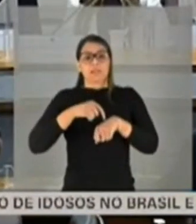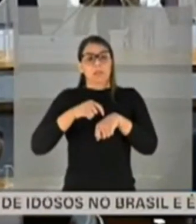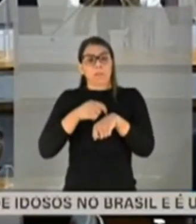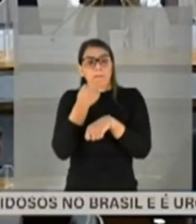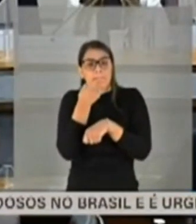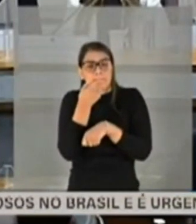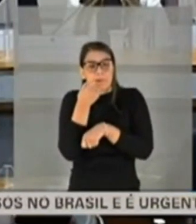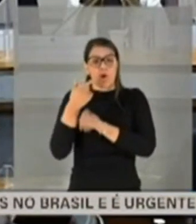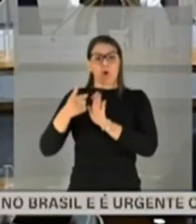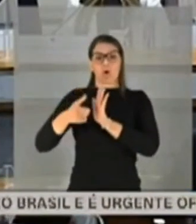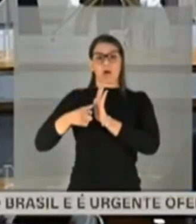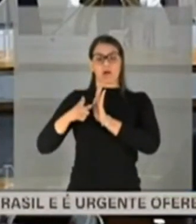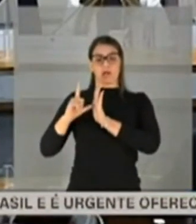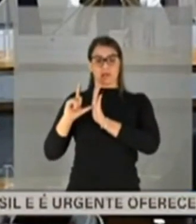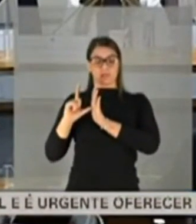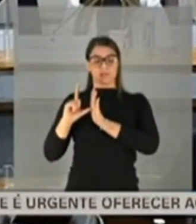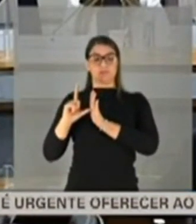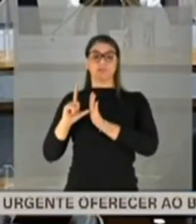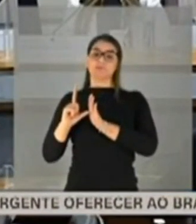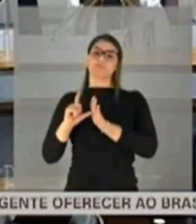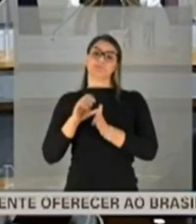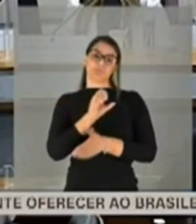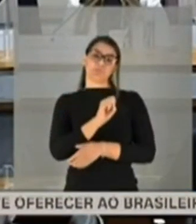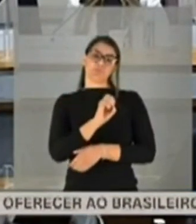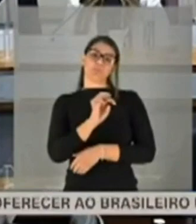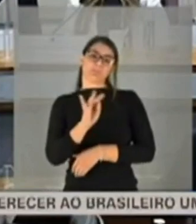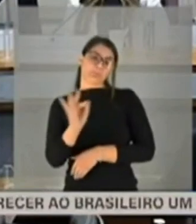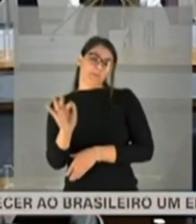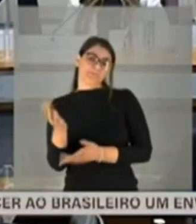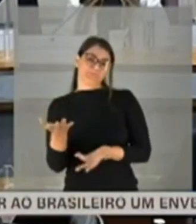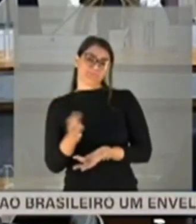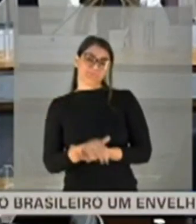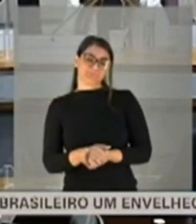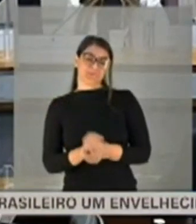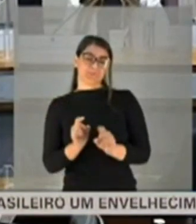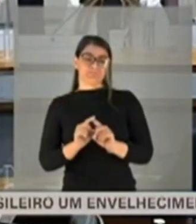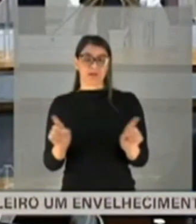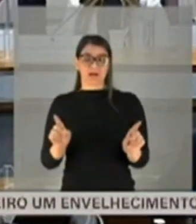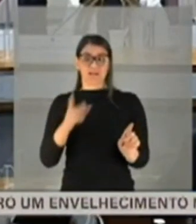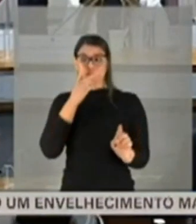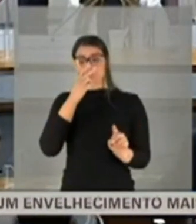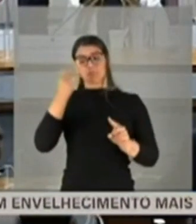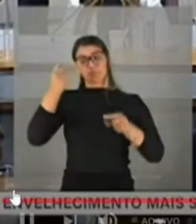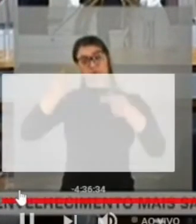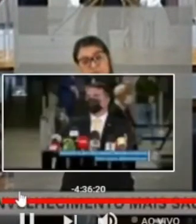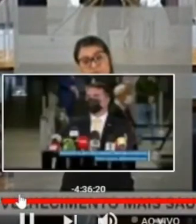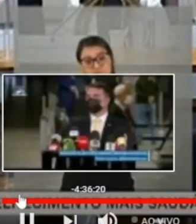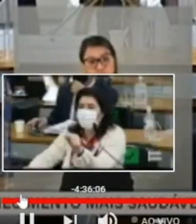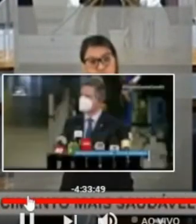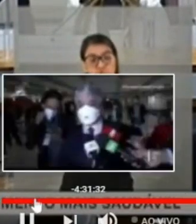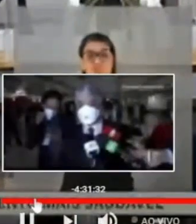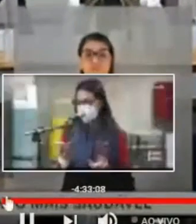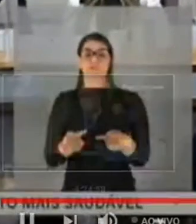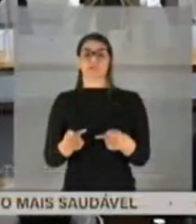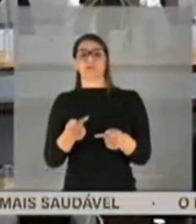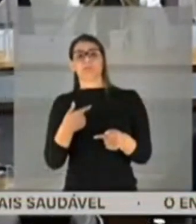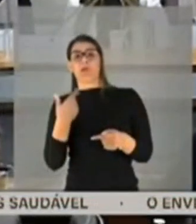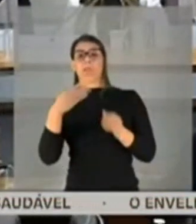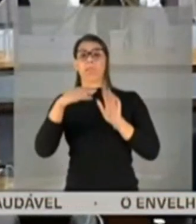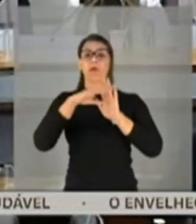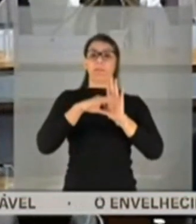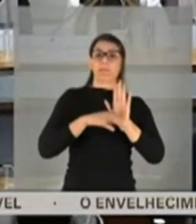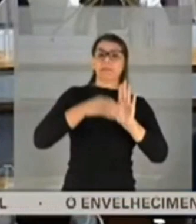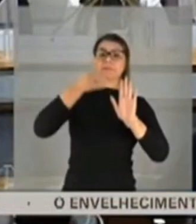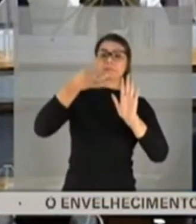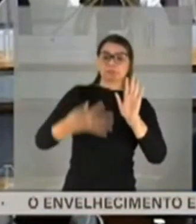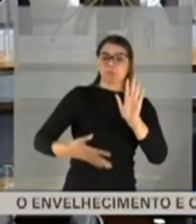for investigada, o Supremo tem dado isso. Mas eu acho que uma discussão para que a gente possa colocar algumas coisas